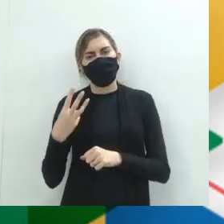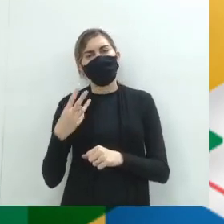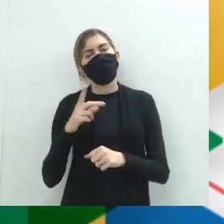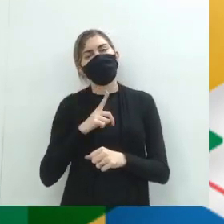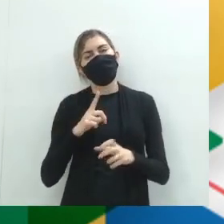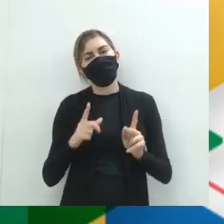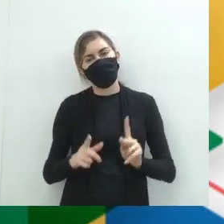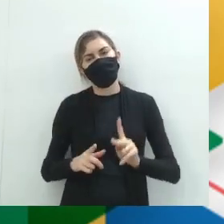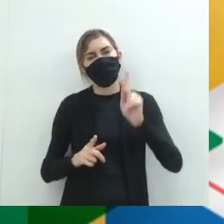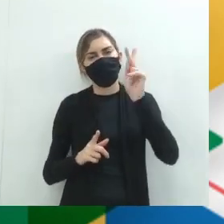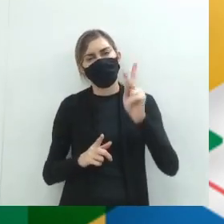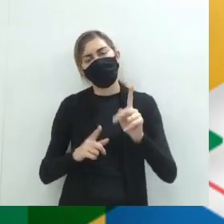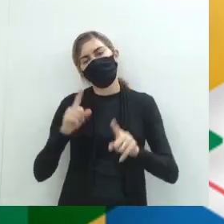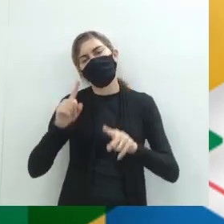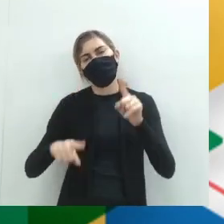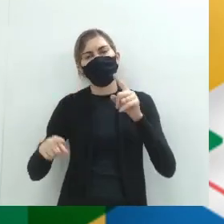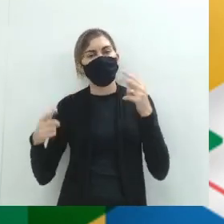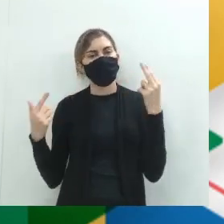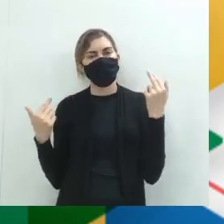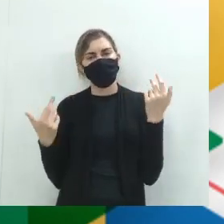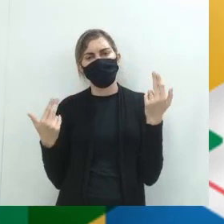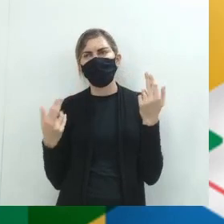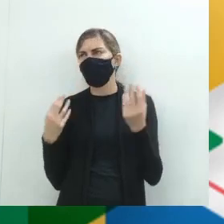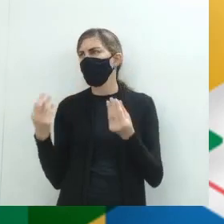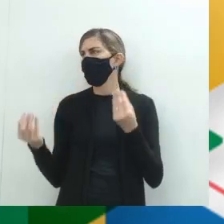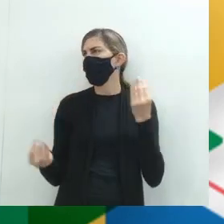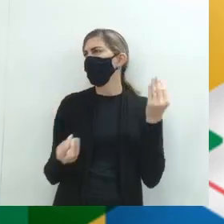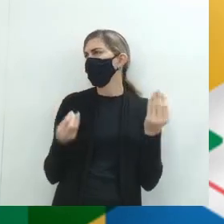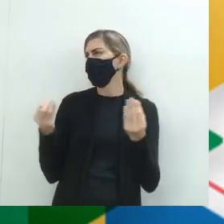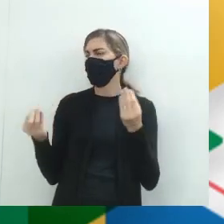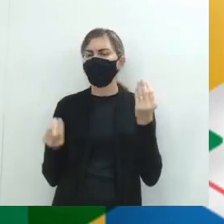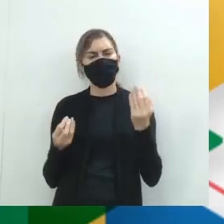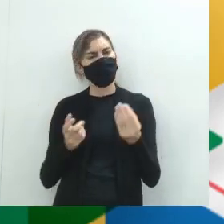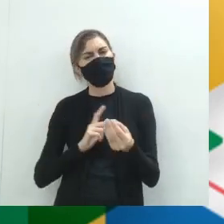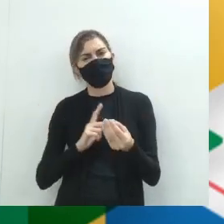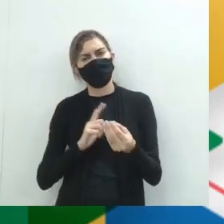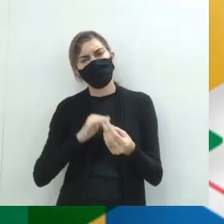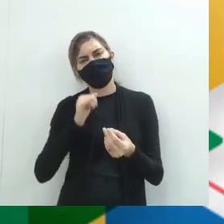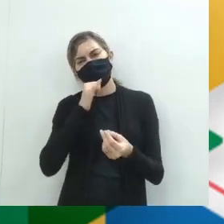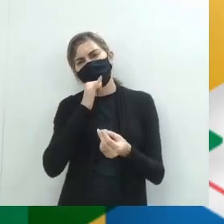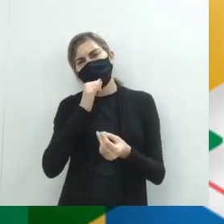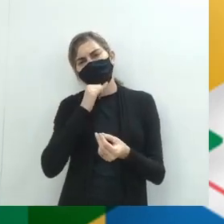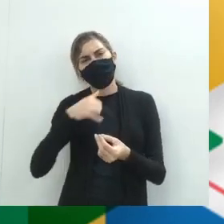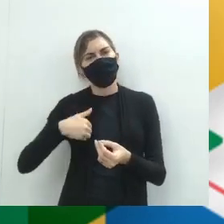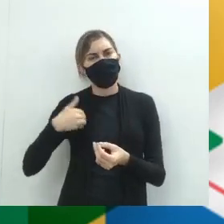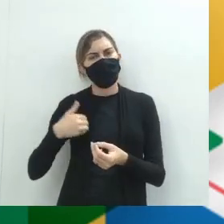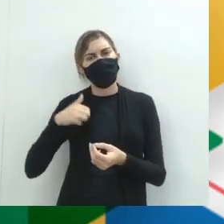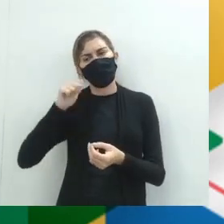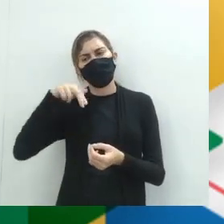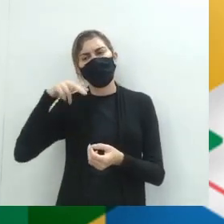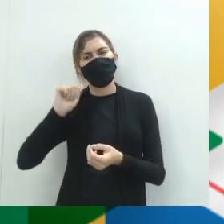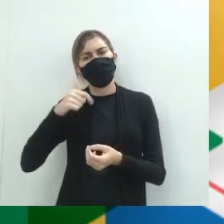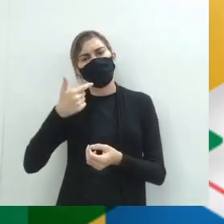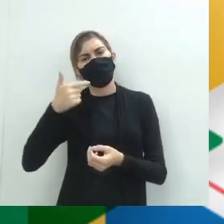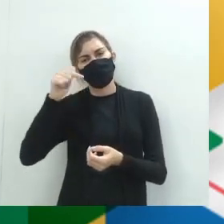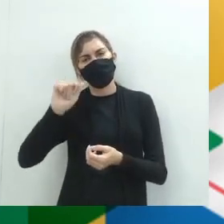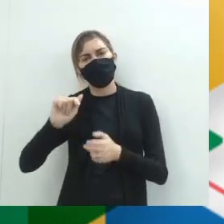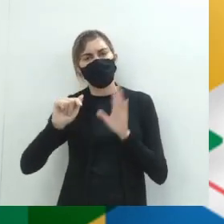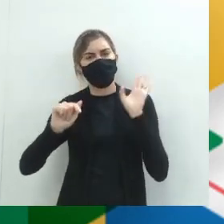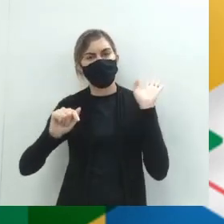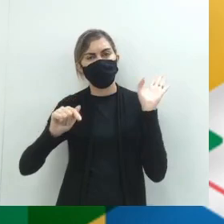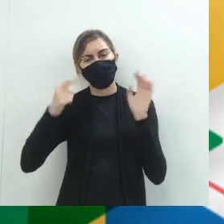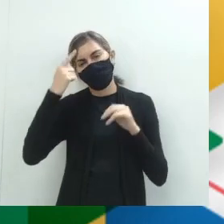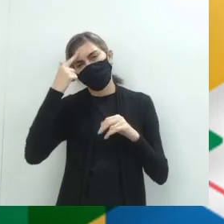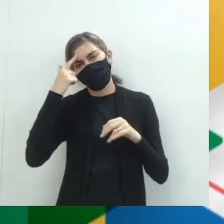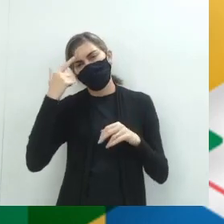eles guardam a mesma variação. Como assim, professor? Exemplo, a idade de Aninha, 27 anos.